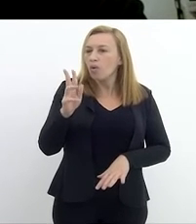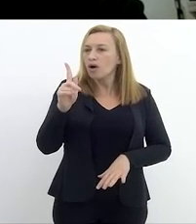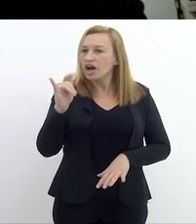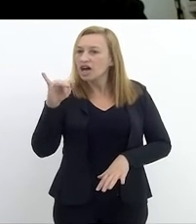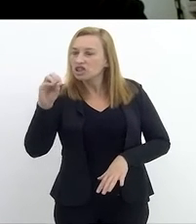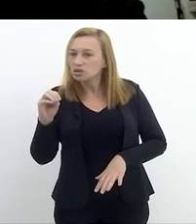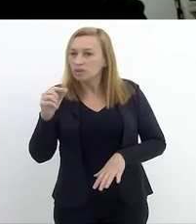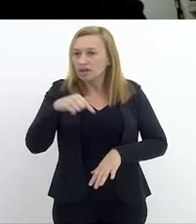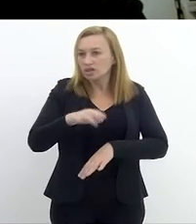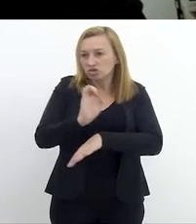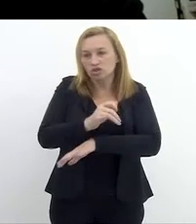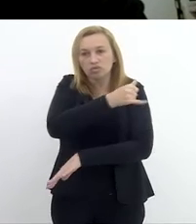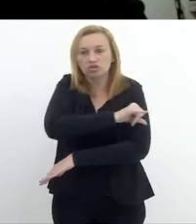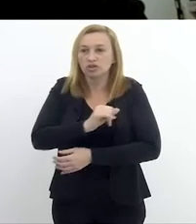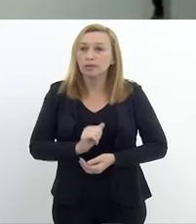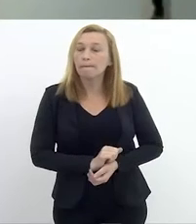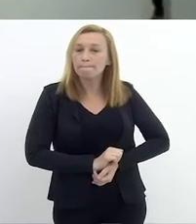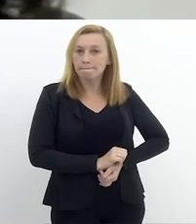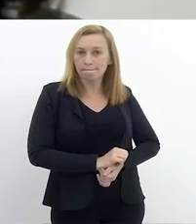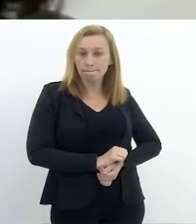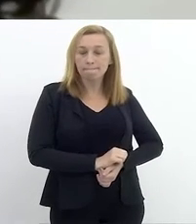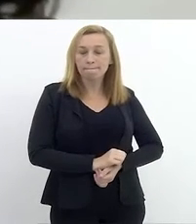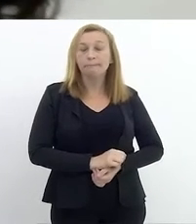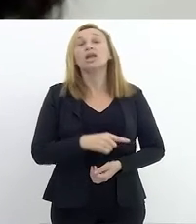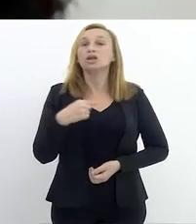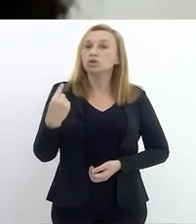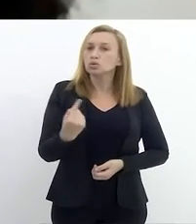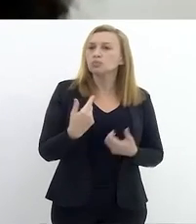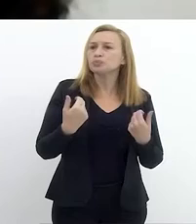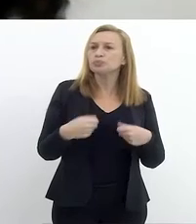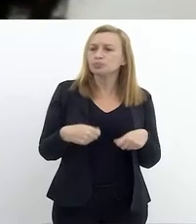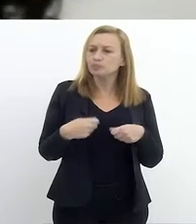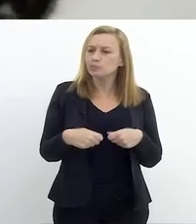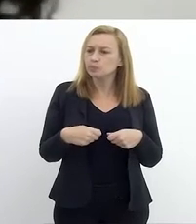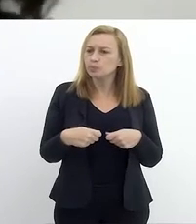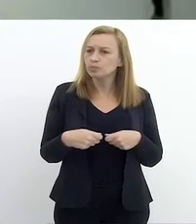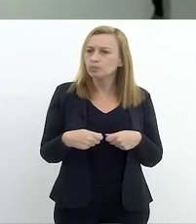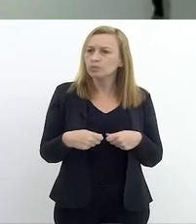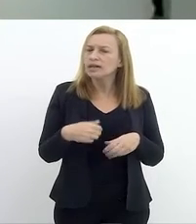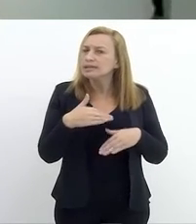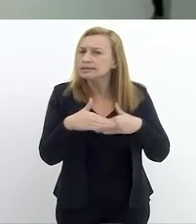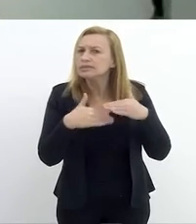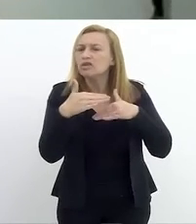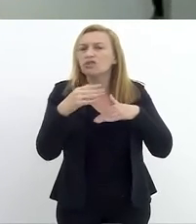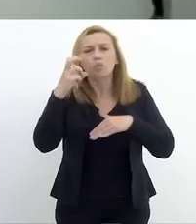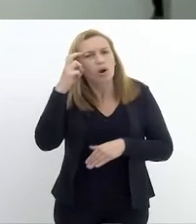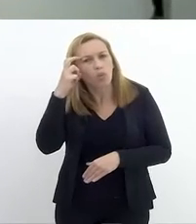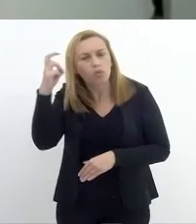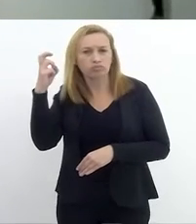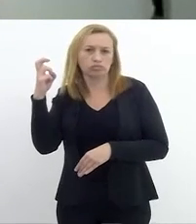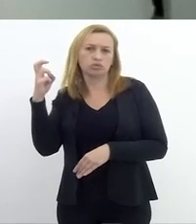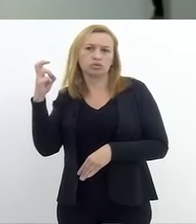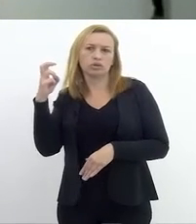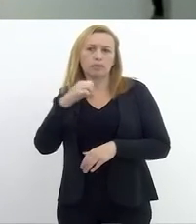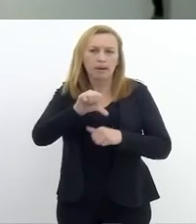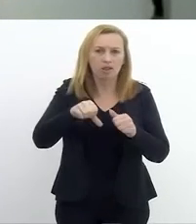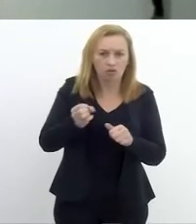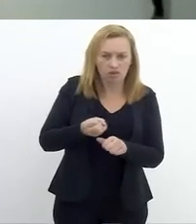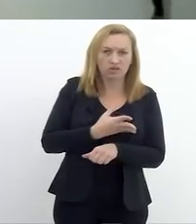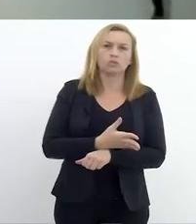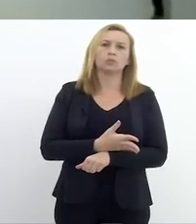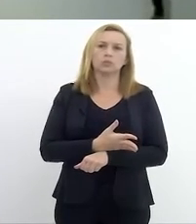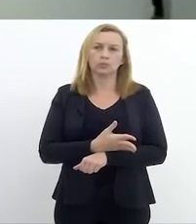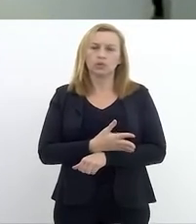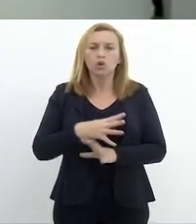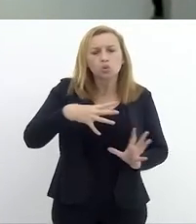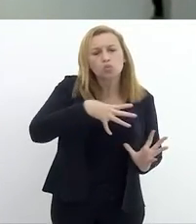Nós precisamos desenvolver uma cultura para a inovação. No mundo inteiro,